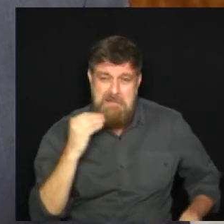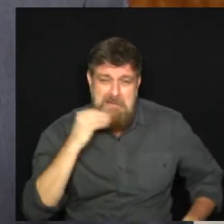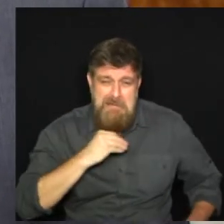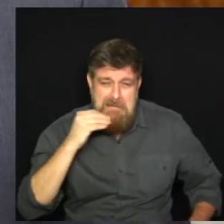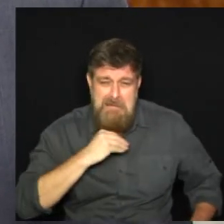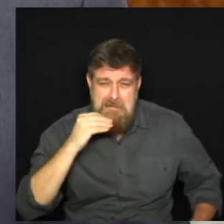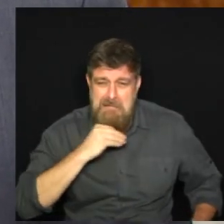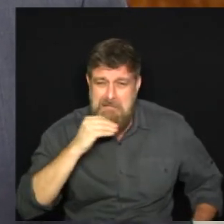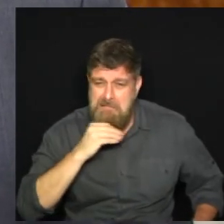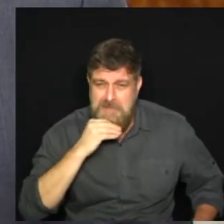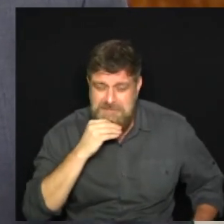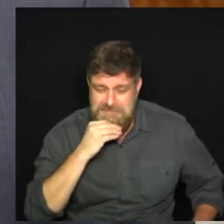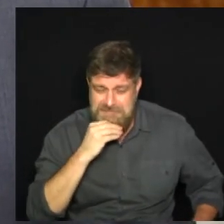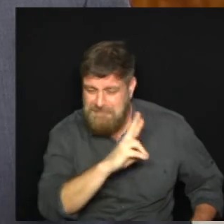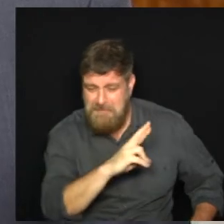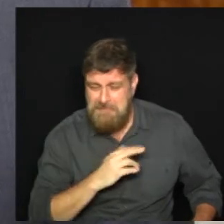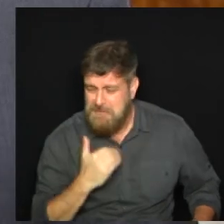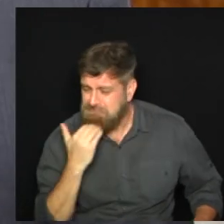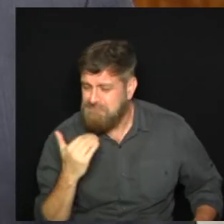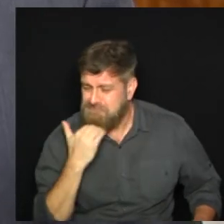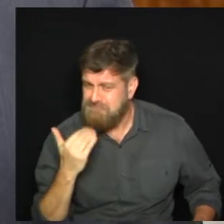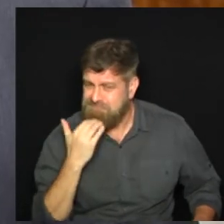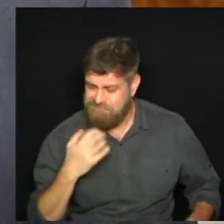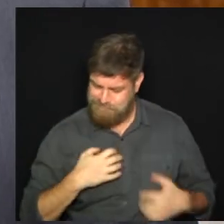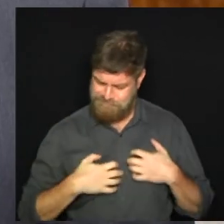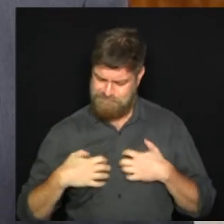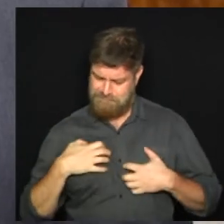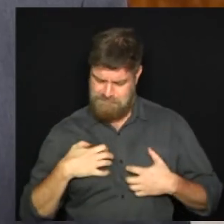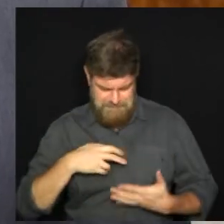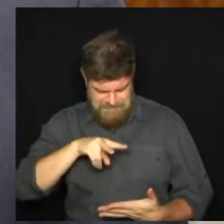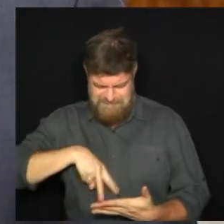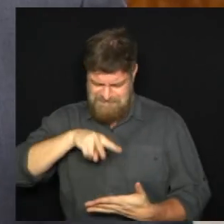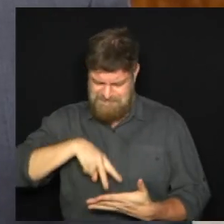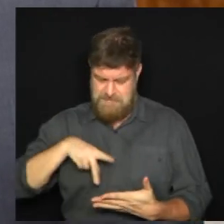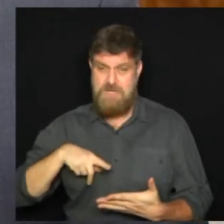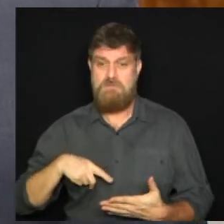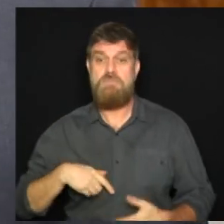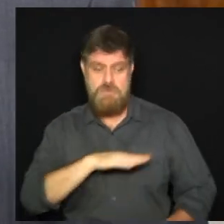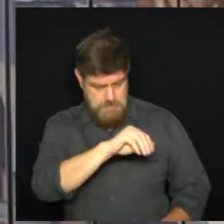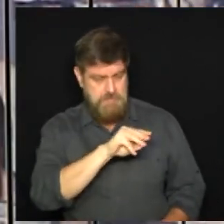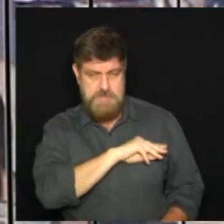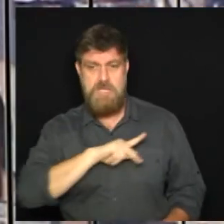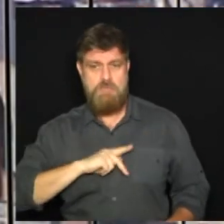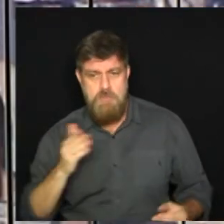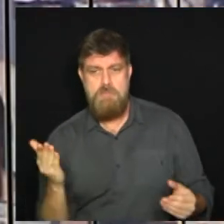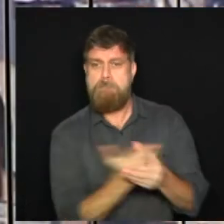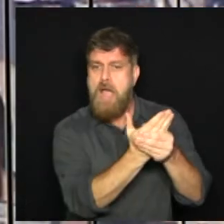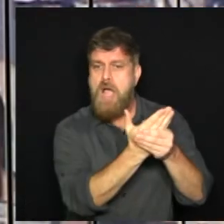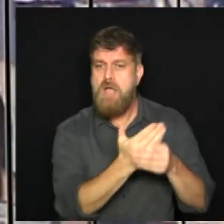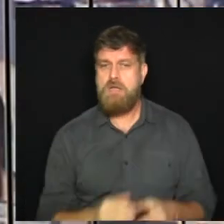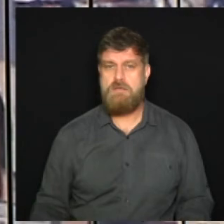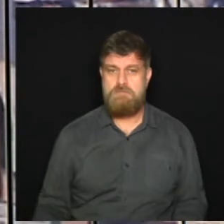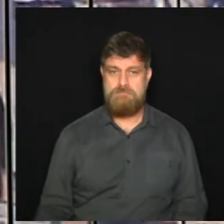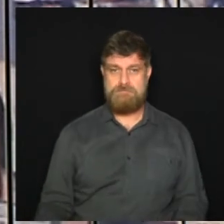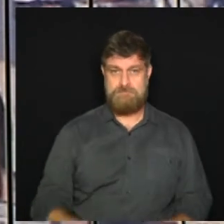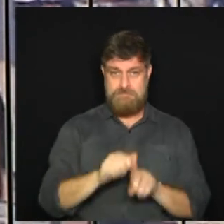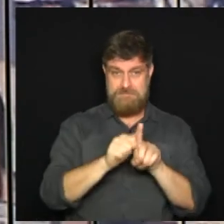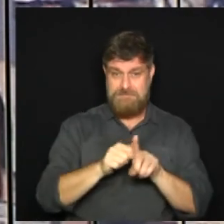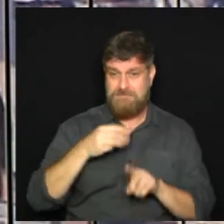documento, o vereador também solicita informações sobre o cronograma da ciclovia. Eu aguardo uma